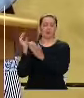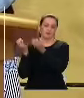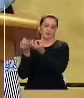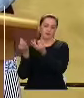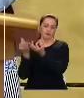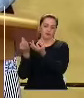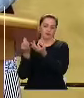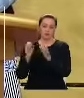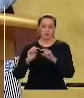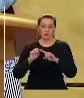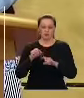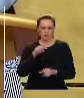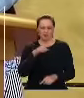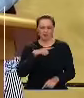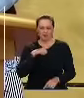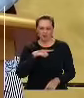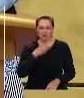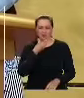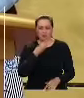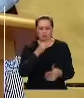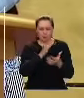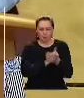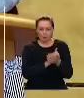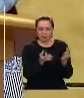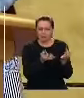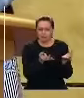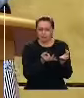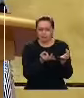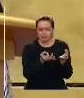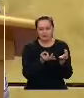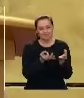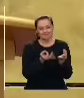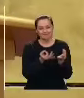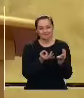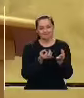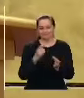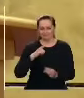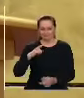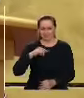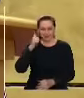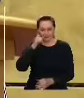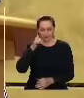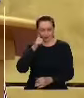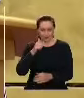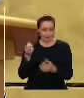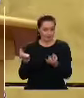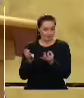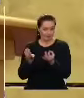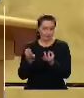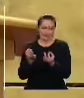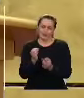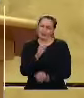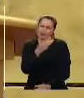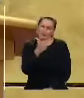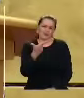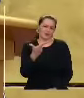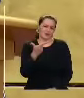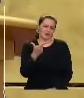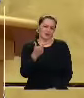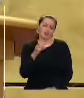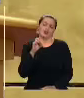existe marido perfeito. Não existe esposa perfeita. Só nos contos de